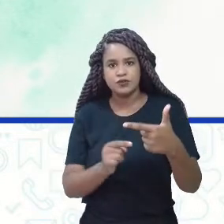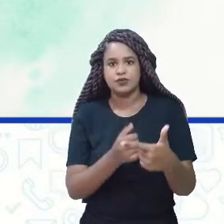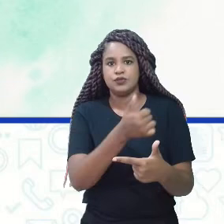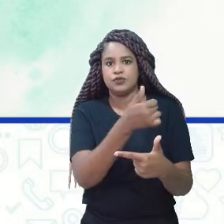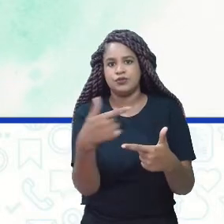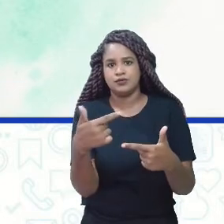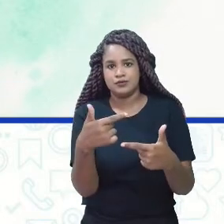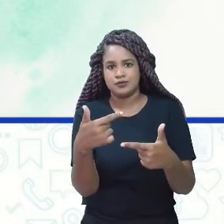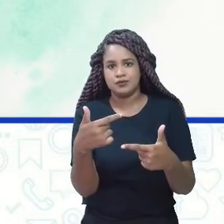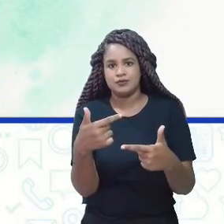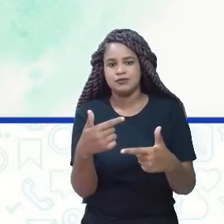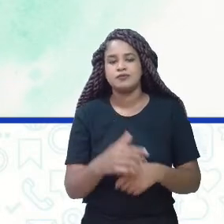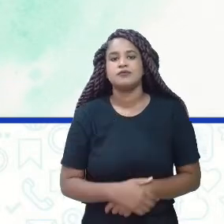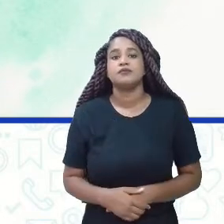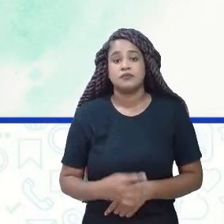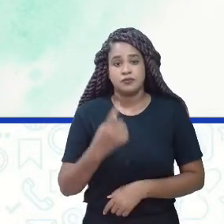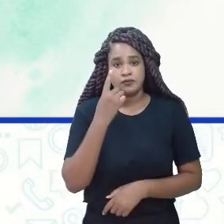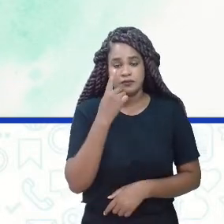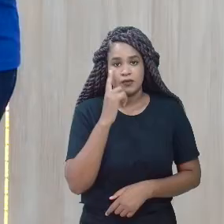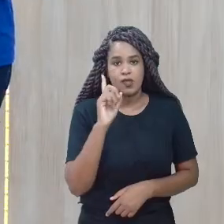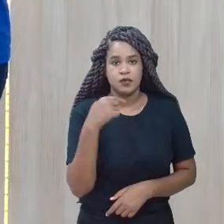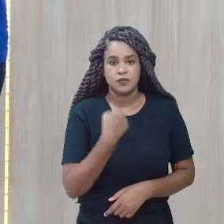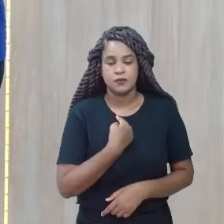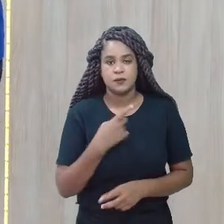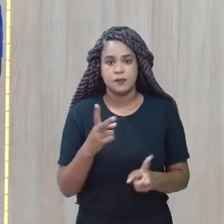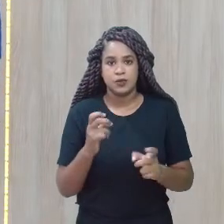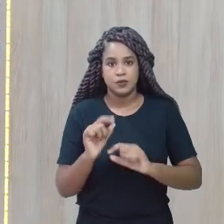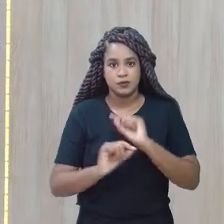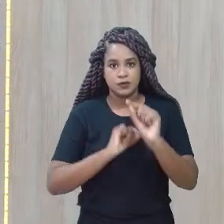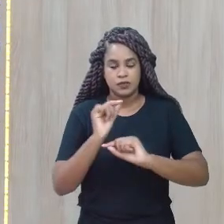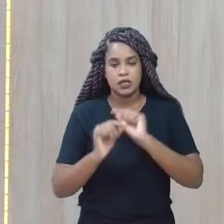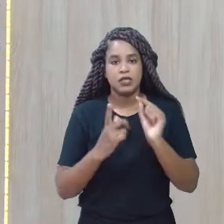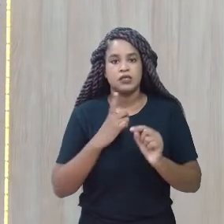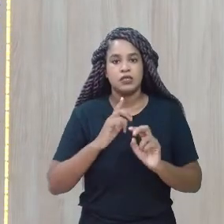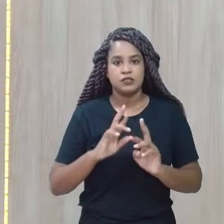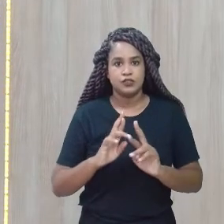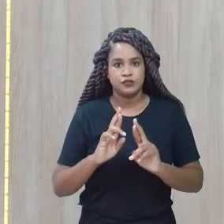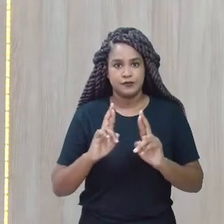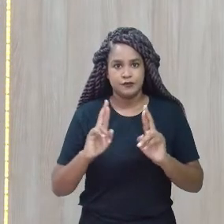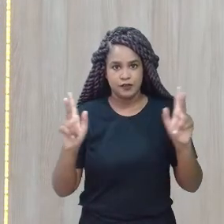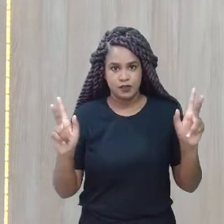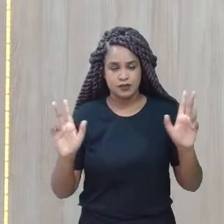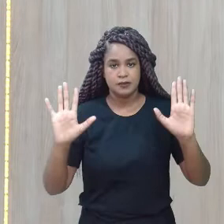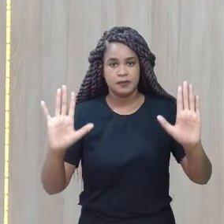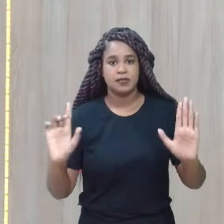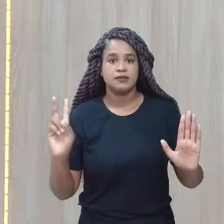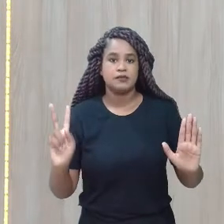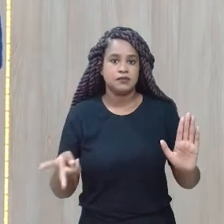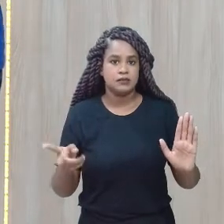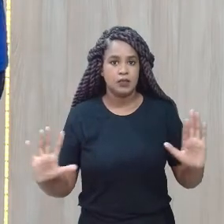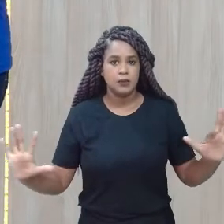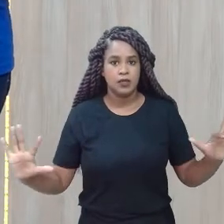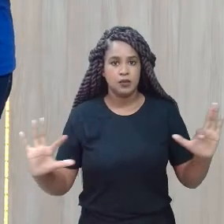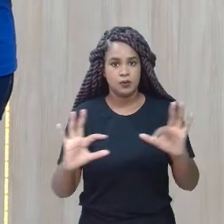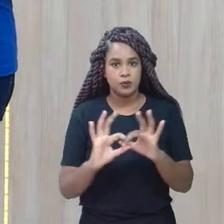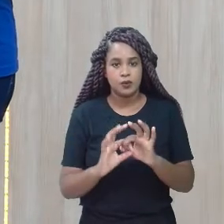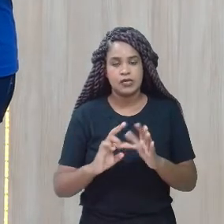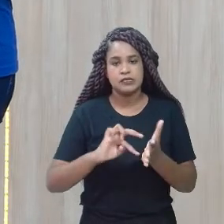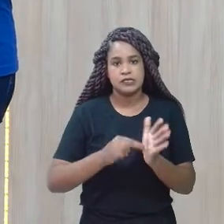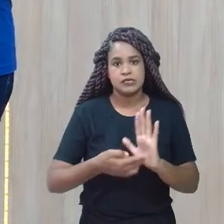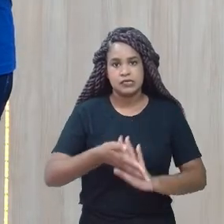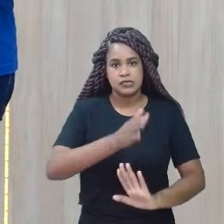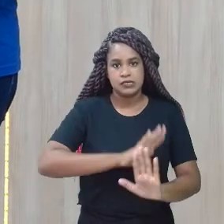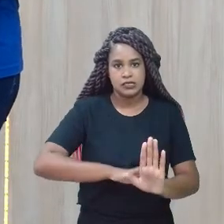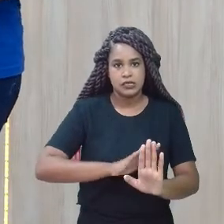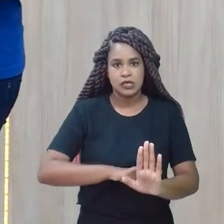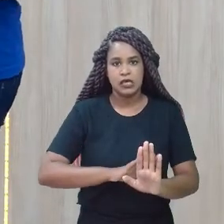perceber que aquilo que eu falei lá no comecinho, né? Existe a diferença dos termos, mas eles estão interligados por seus significados, né? Pelo que